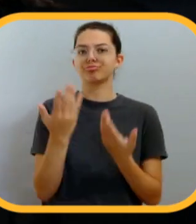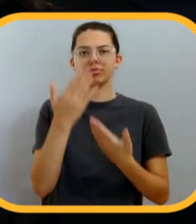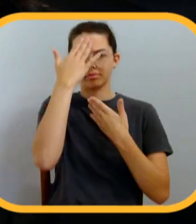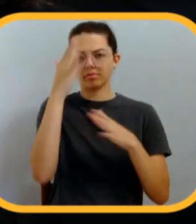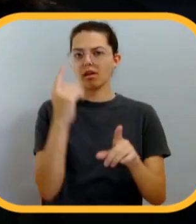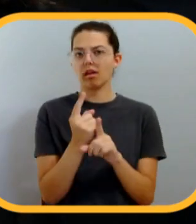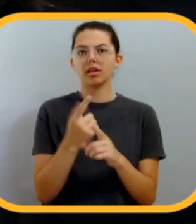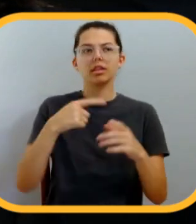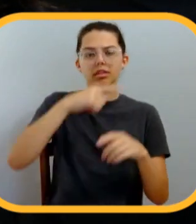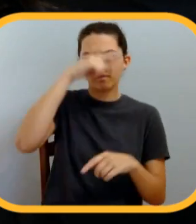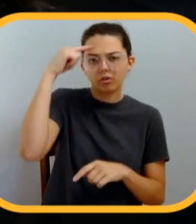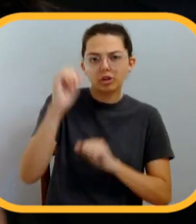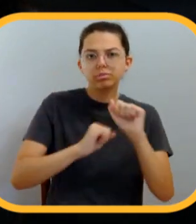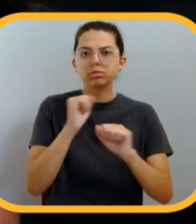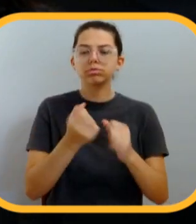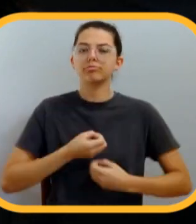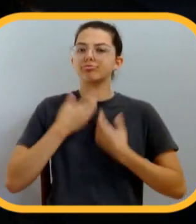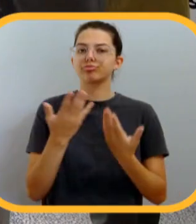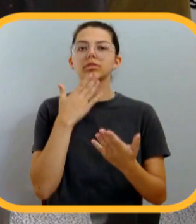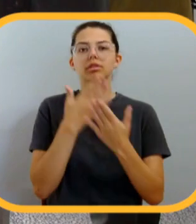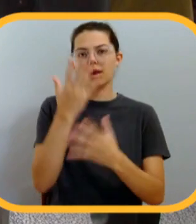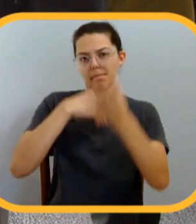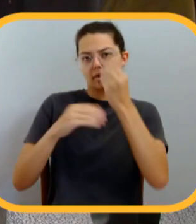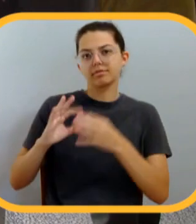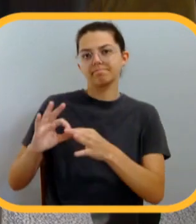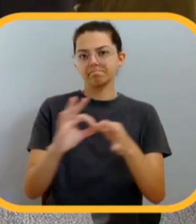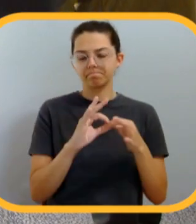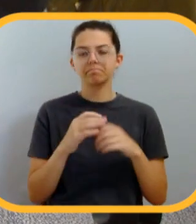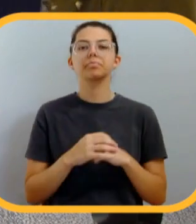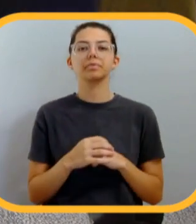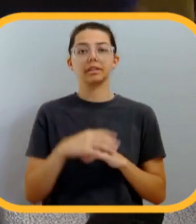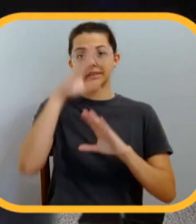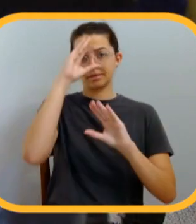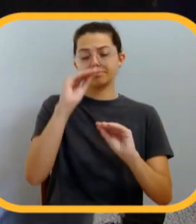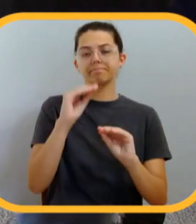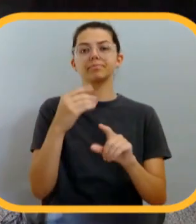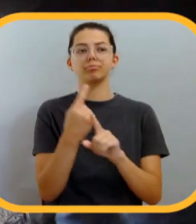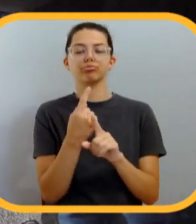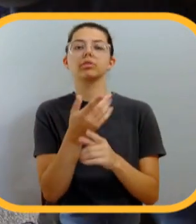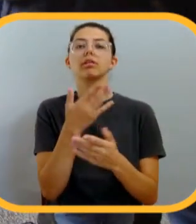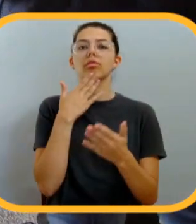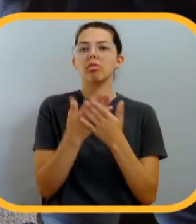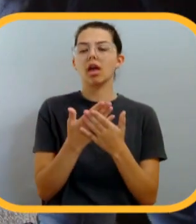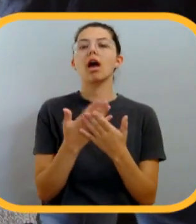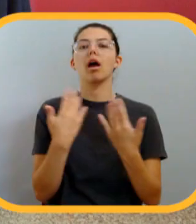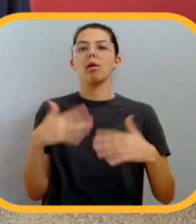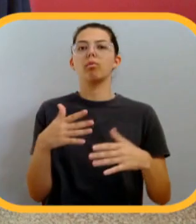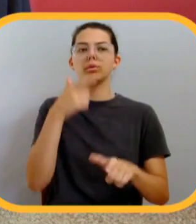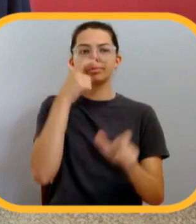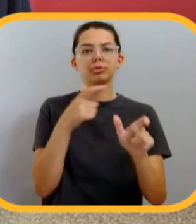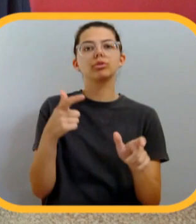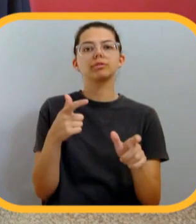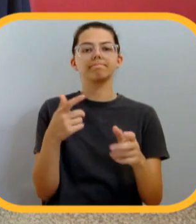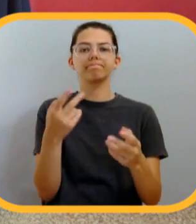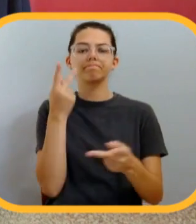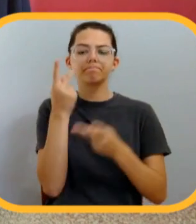para partilhar as suas dificuldades e assim aprenderem em conjunto. Uma educação para os média eficaz permite aos utilizadores avaliarem